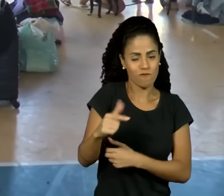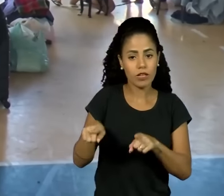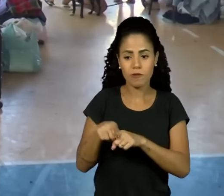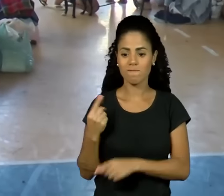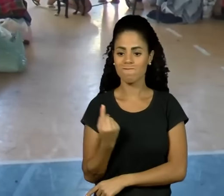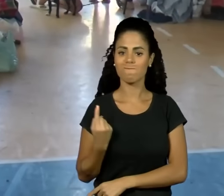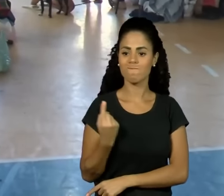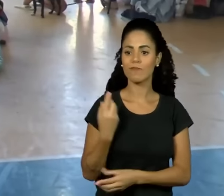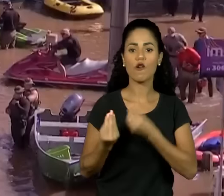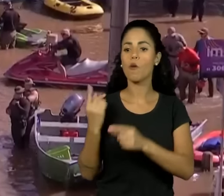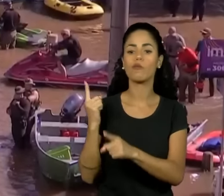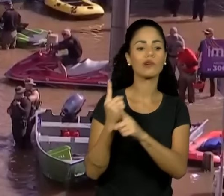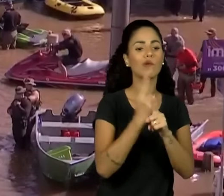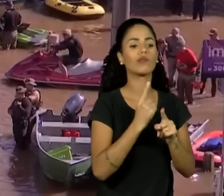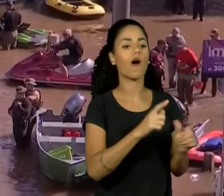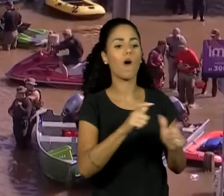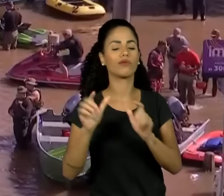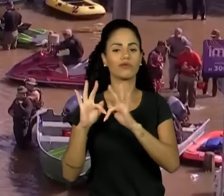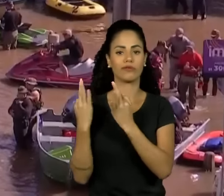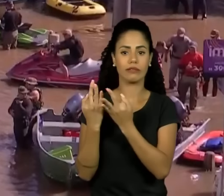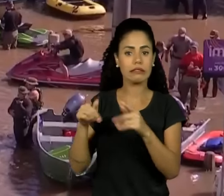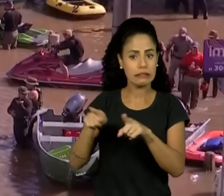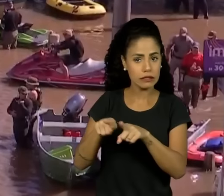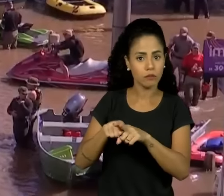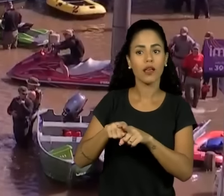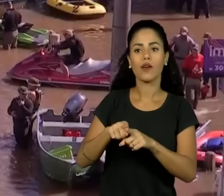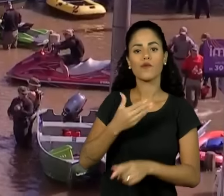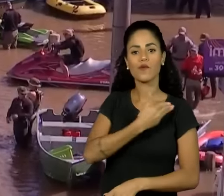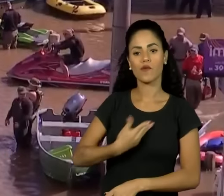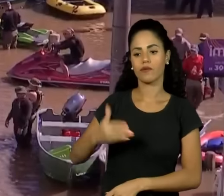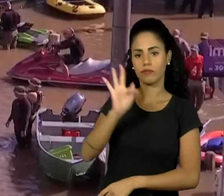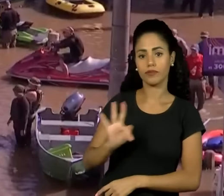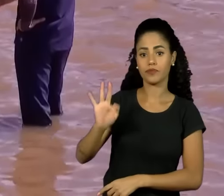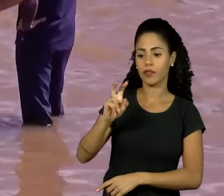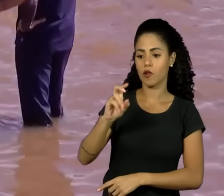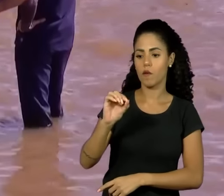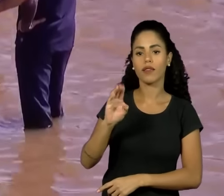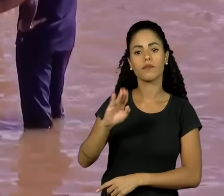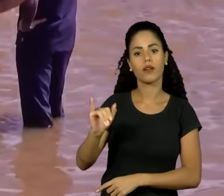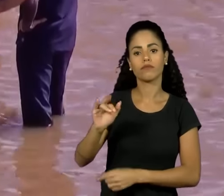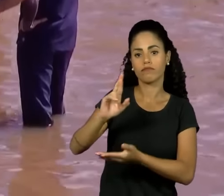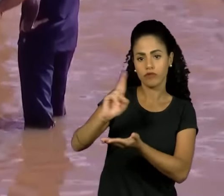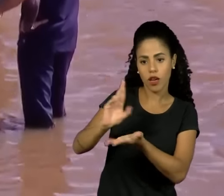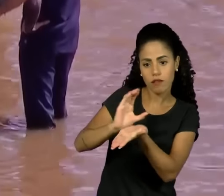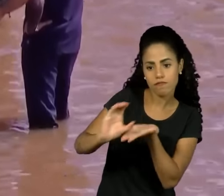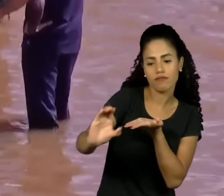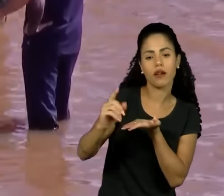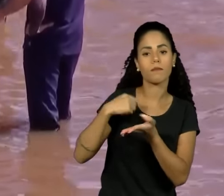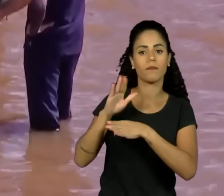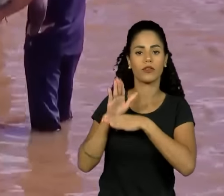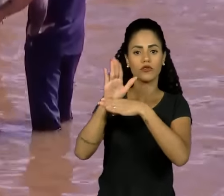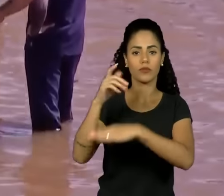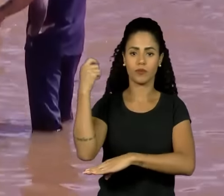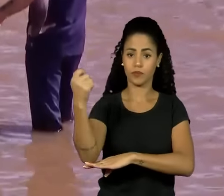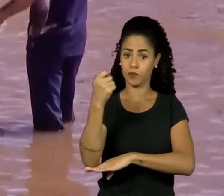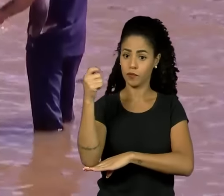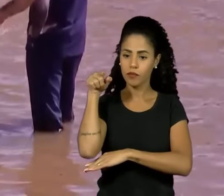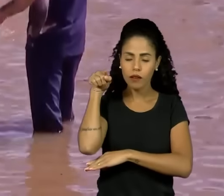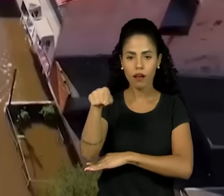como encontrá-los. O governo federal anunciou mais de 50 bilhões de reais em medidas para o Rio Grande do